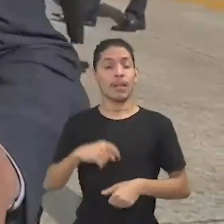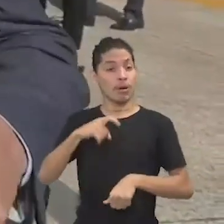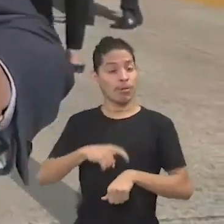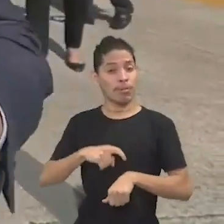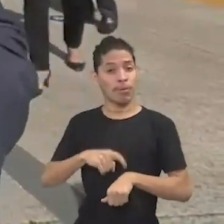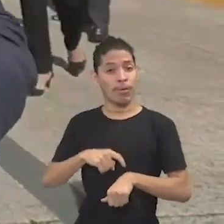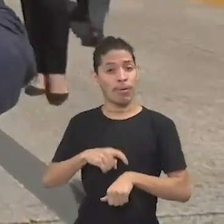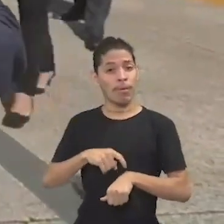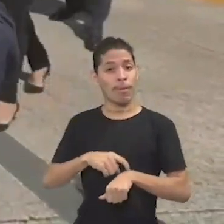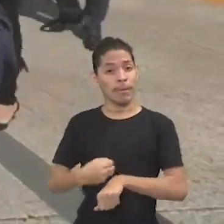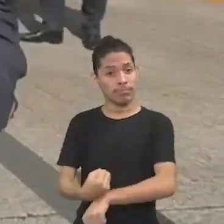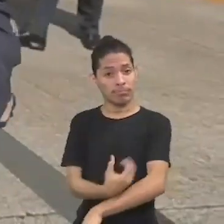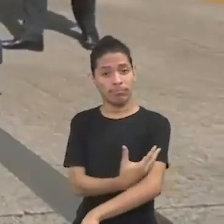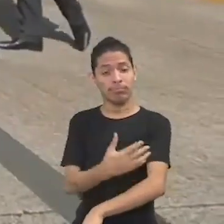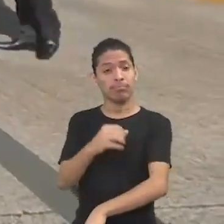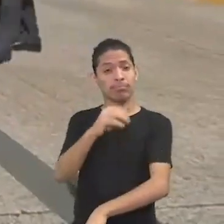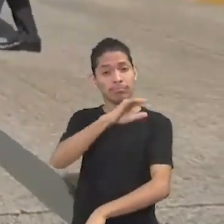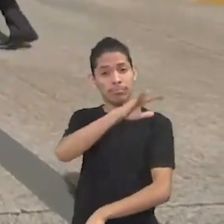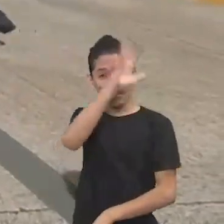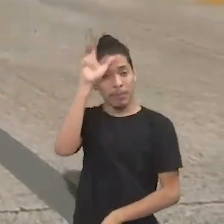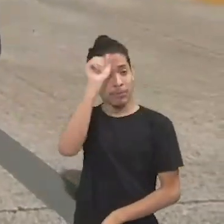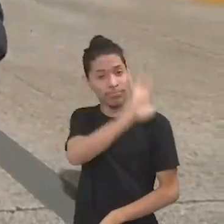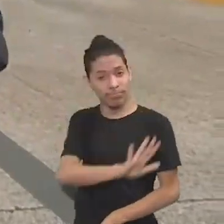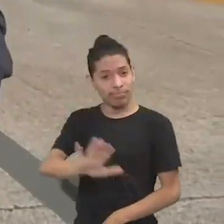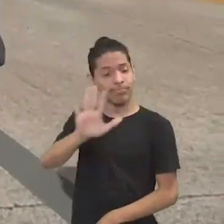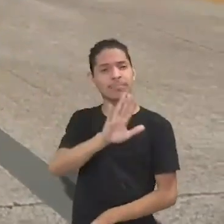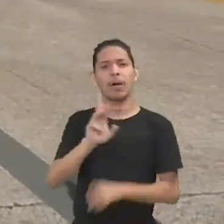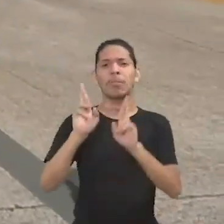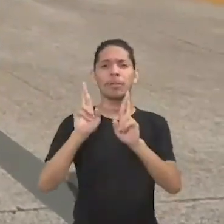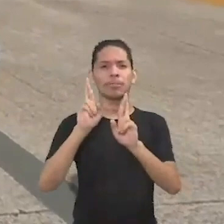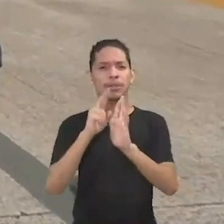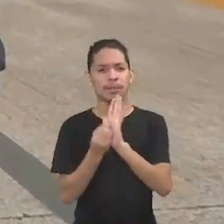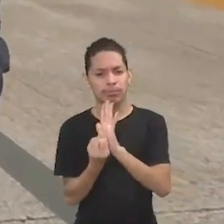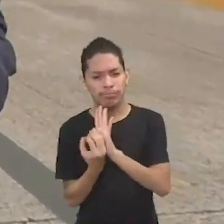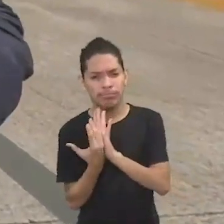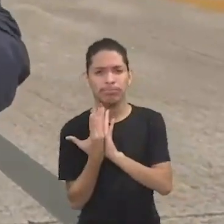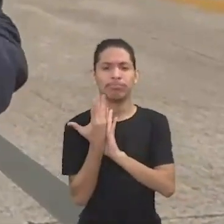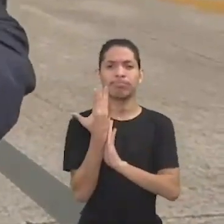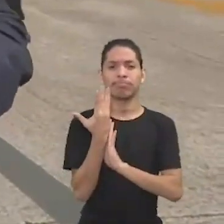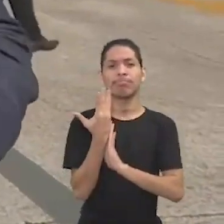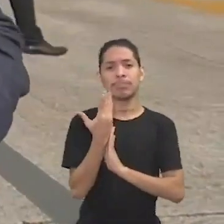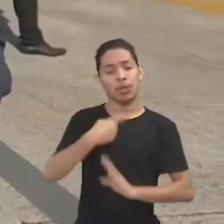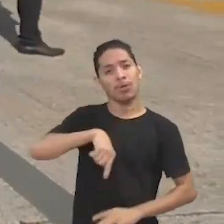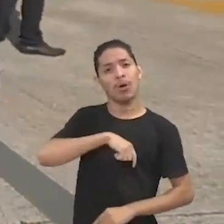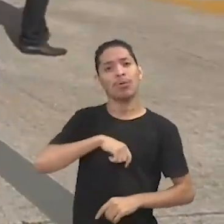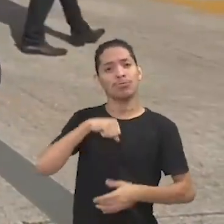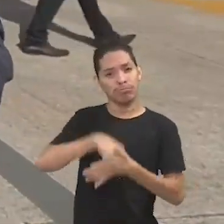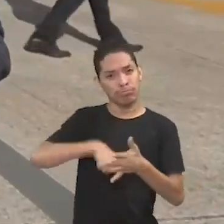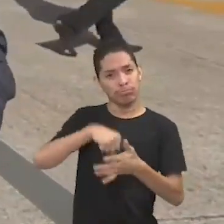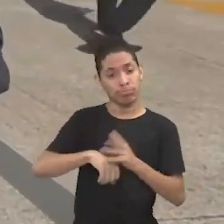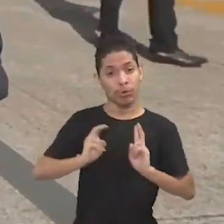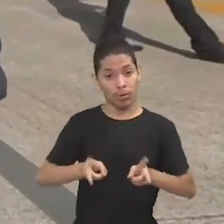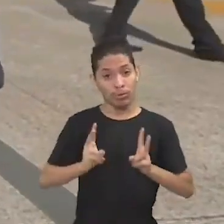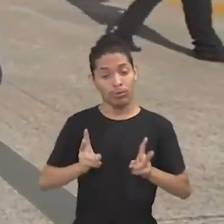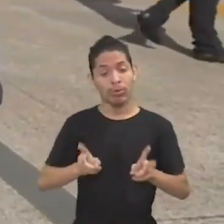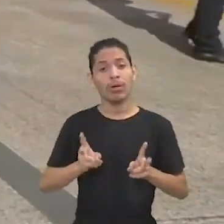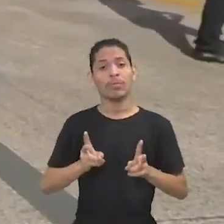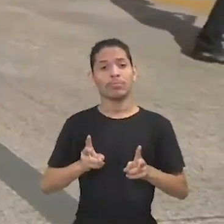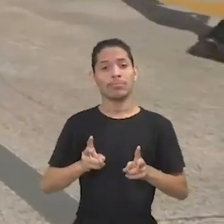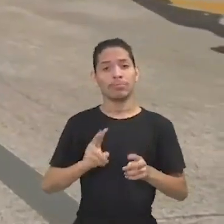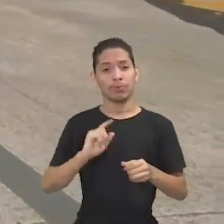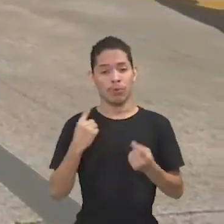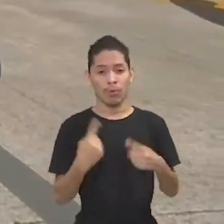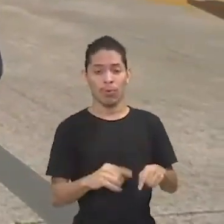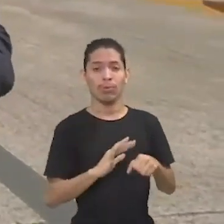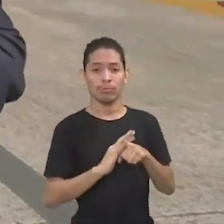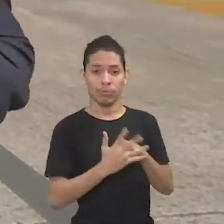momento muito emocionante para o nosso povo. É uma esperança. Nós continuamos lutando para combater esse